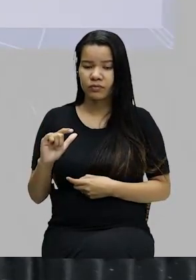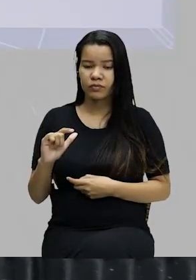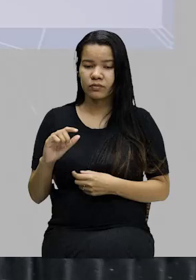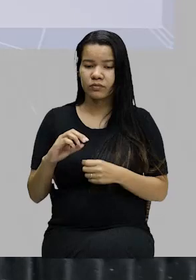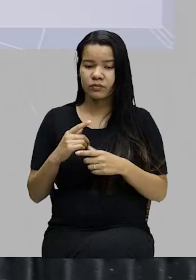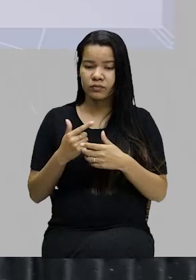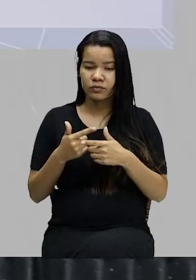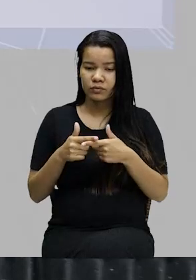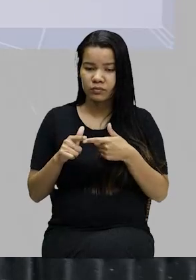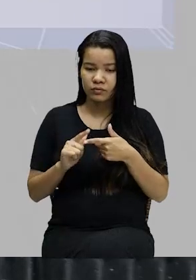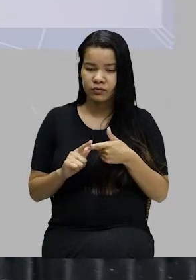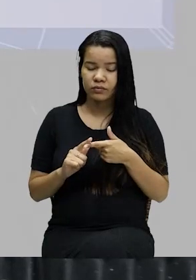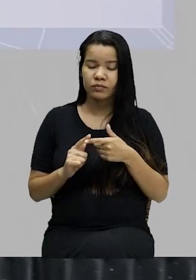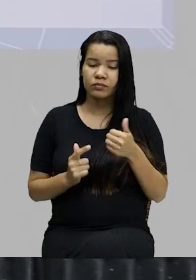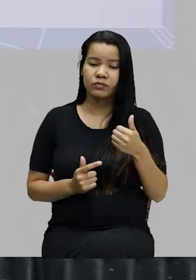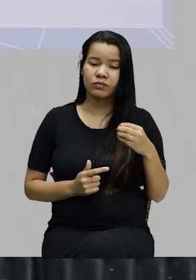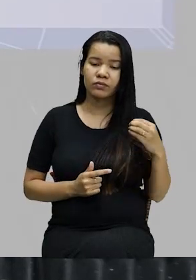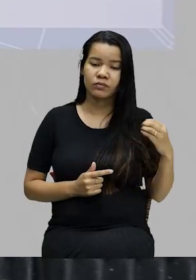em gramas,